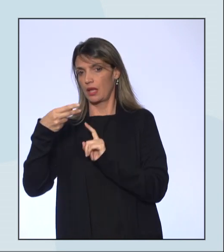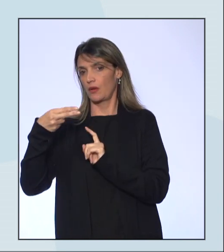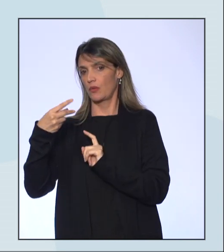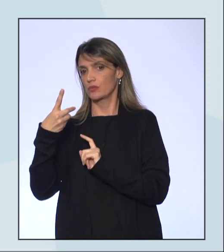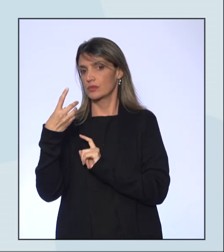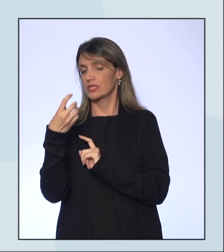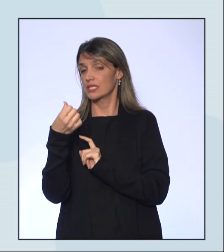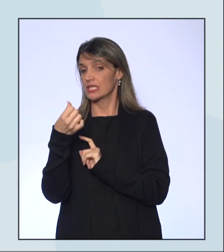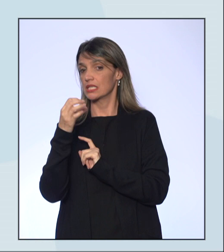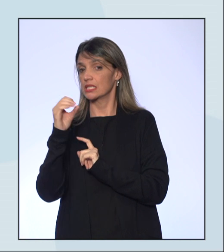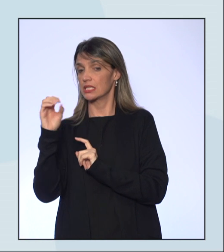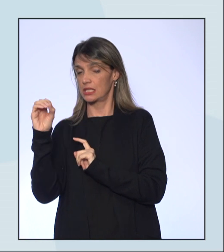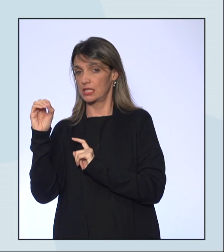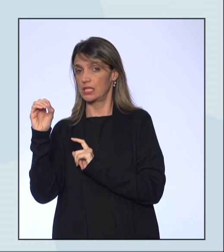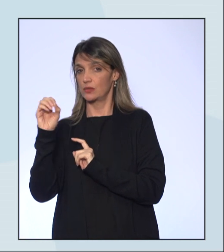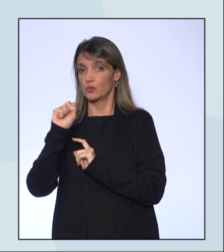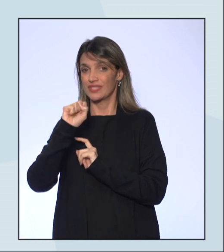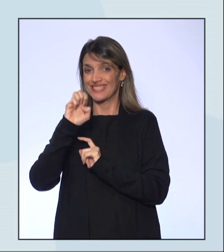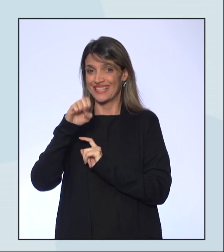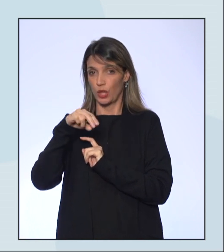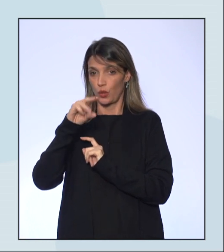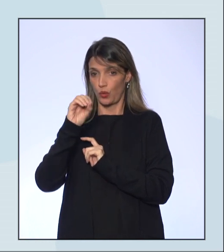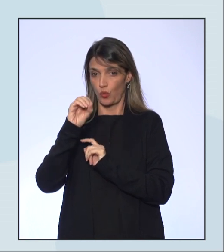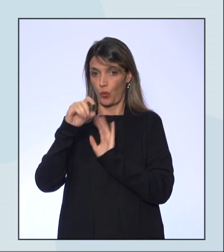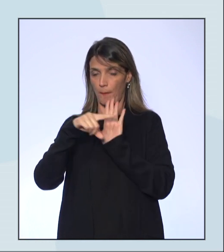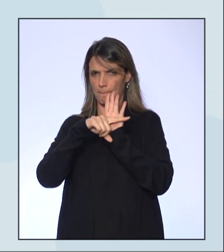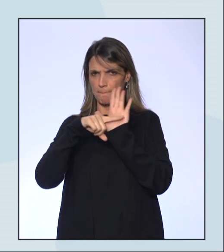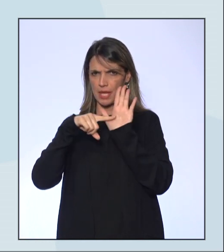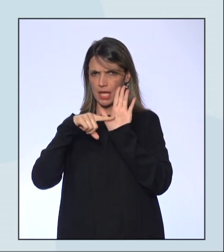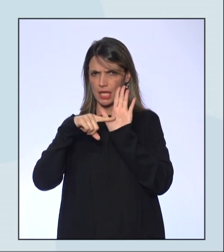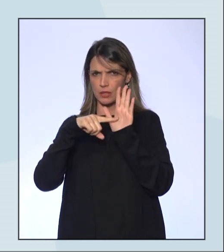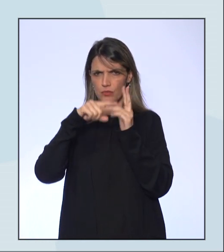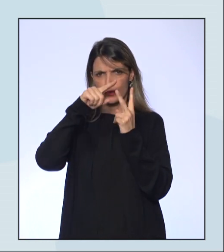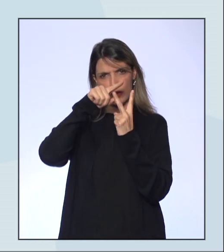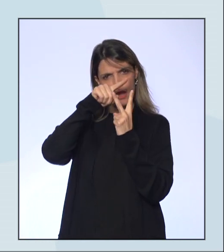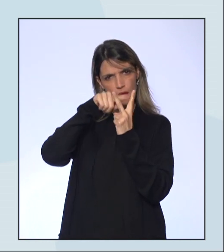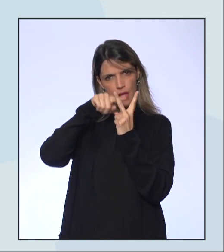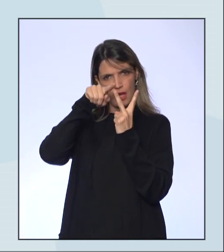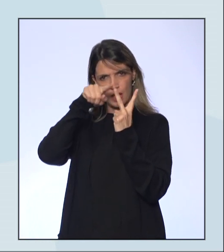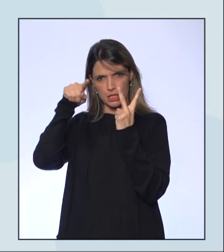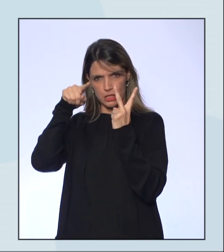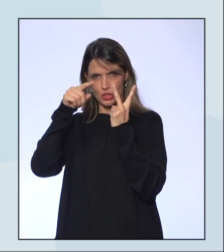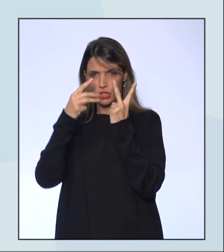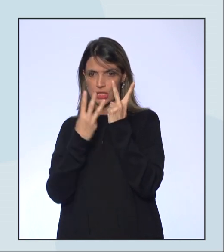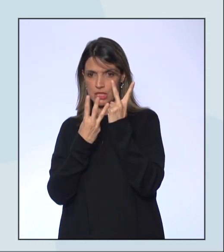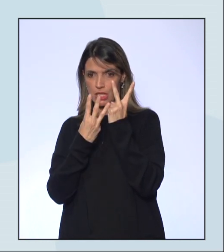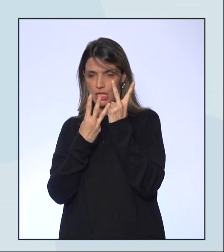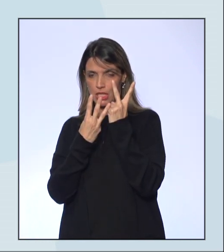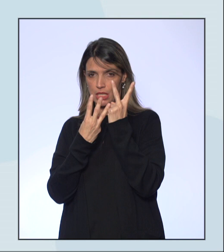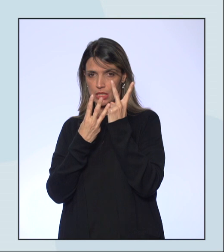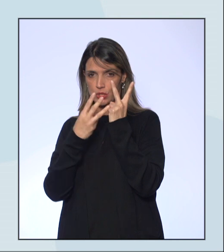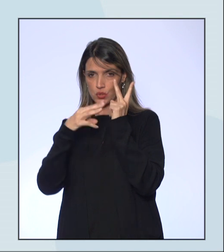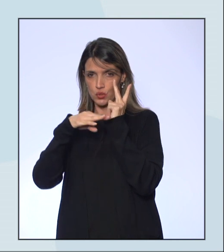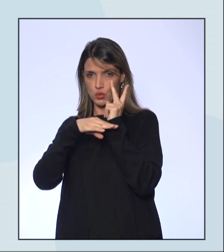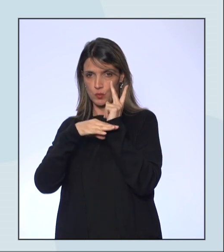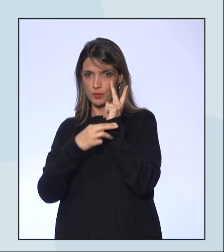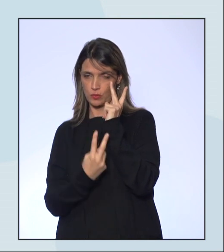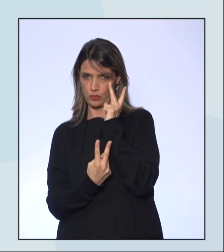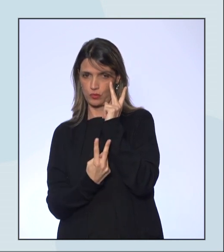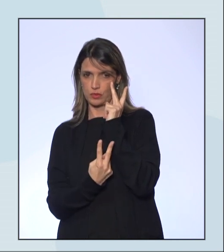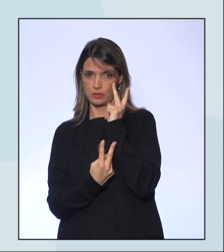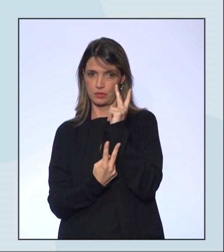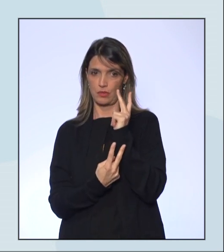o seno de 240 é menos raiz de 3 sobre 2 então aí eu consegui resolver o